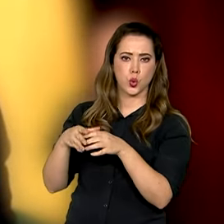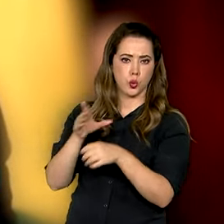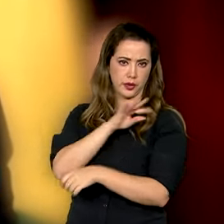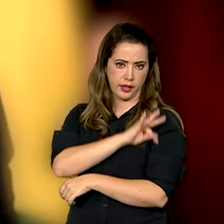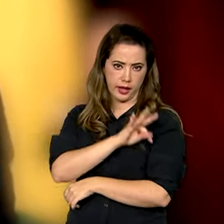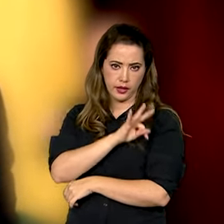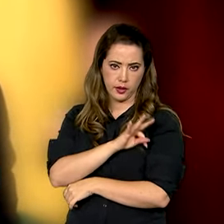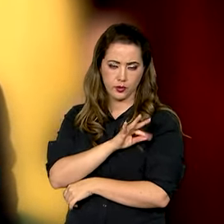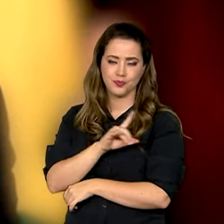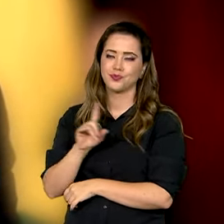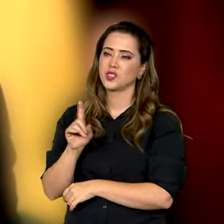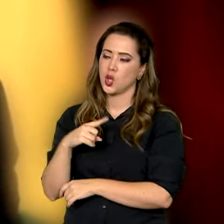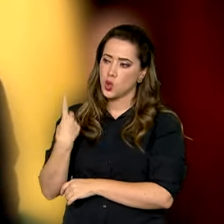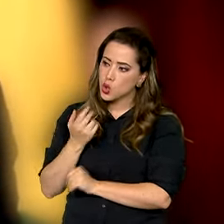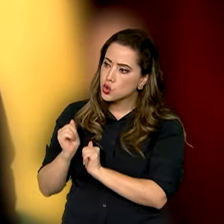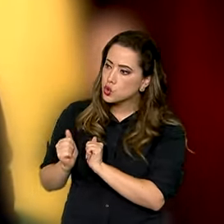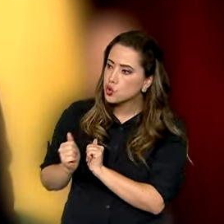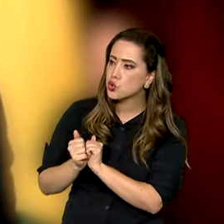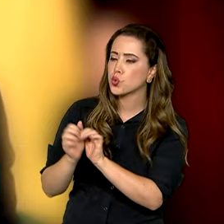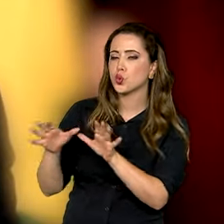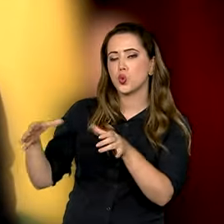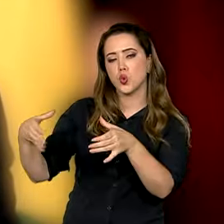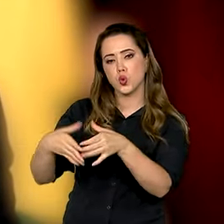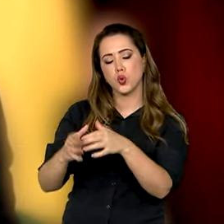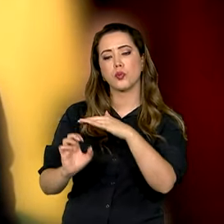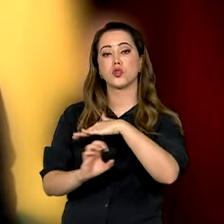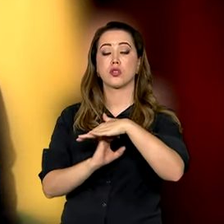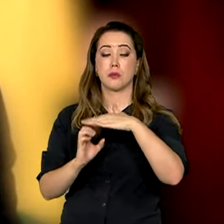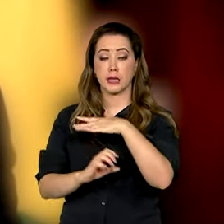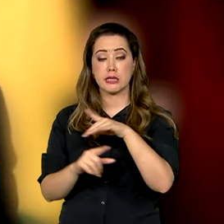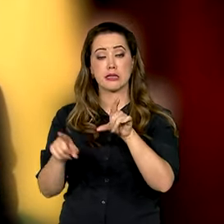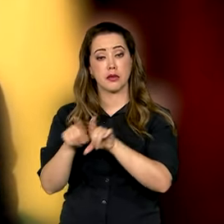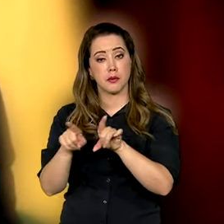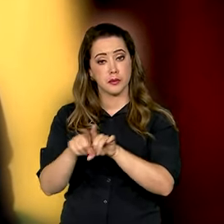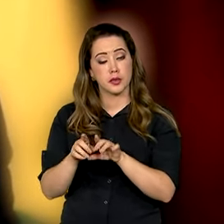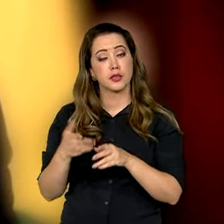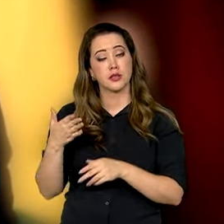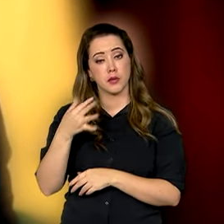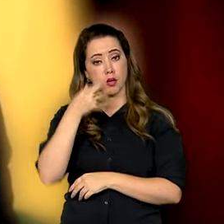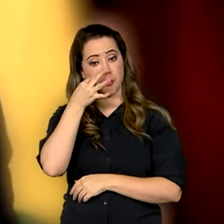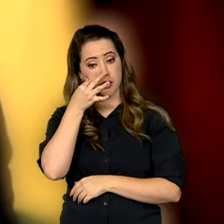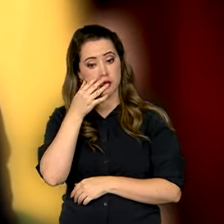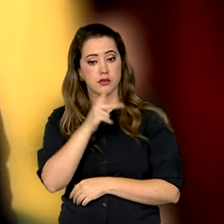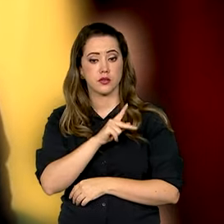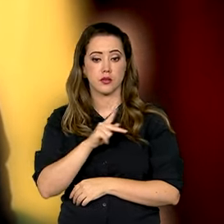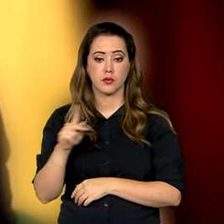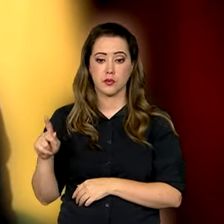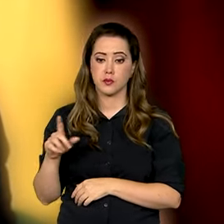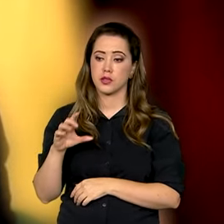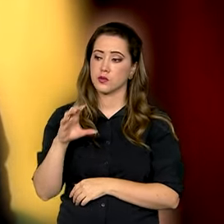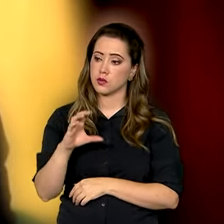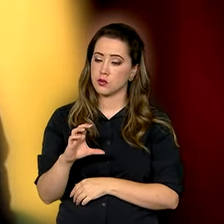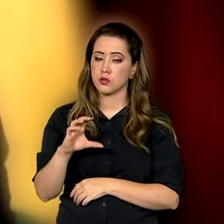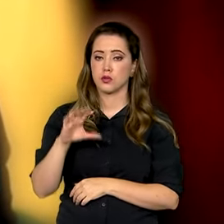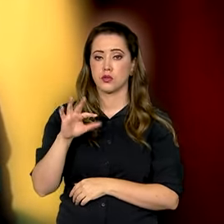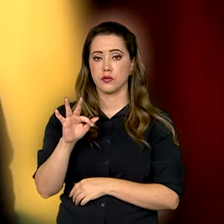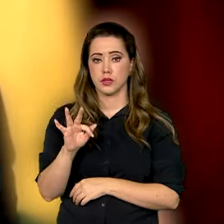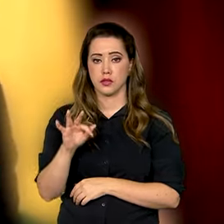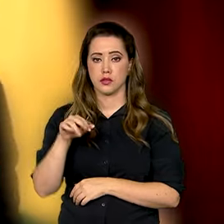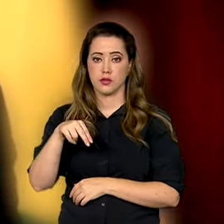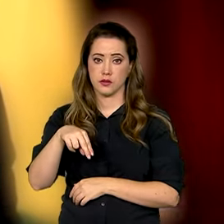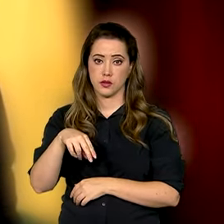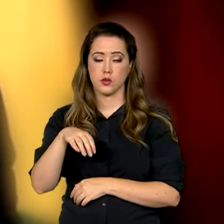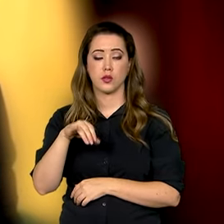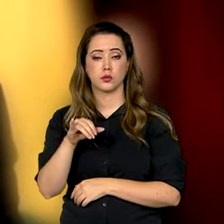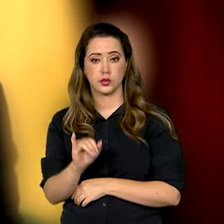governo. Nós viemos acompanhado de um grupo de empresários, inclusive com a presença do presidente da Confederação Nacional da Indústria, o